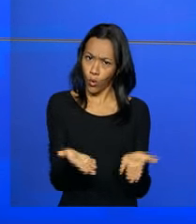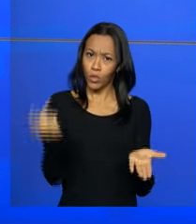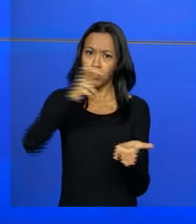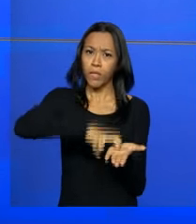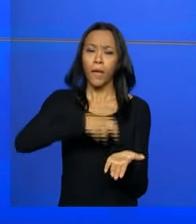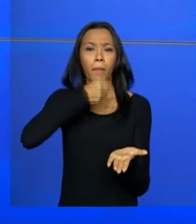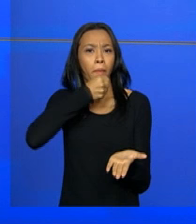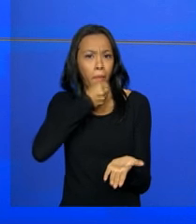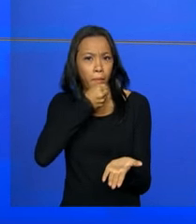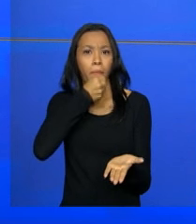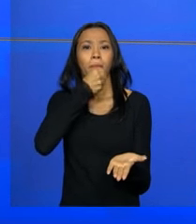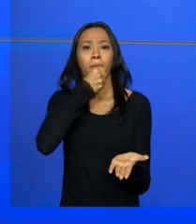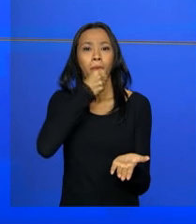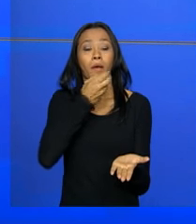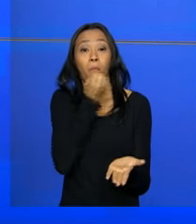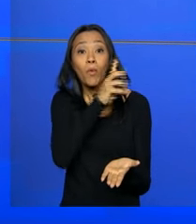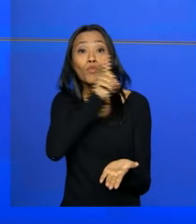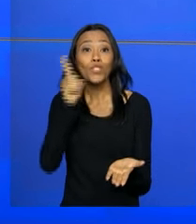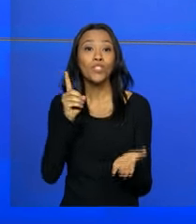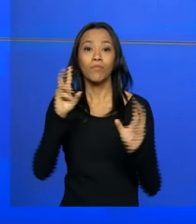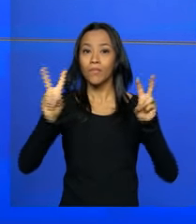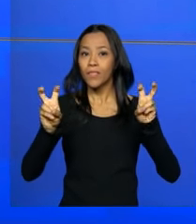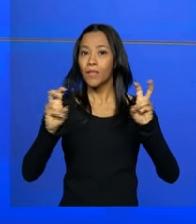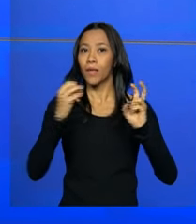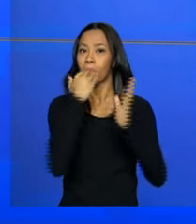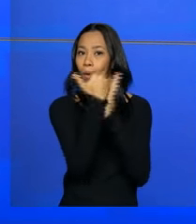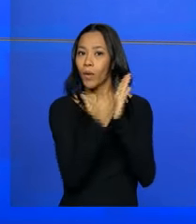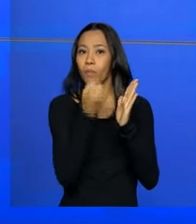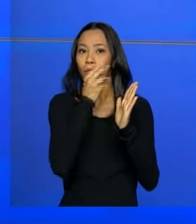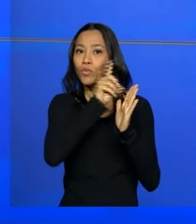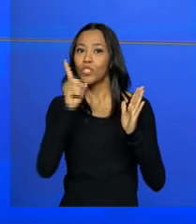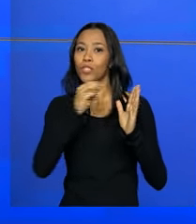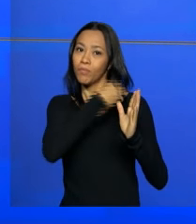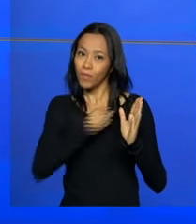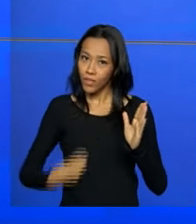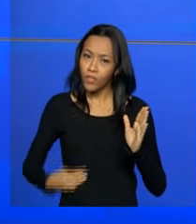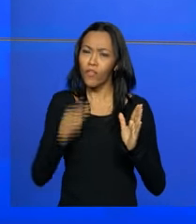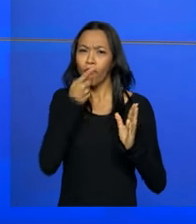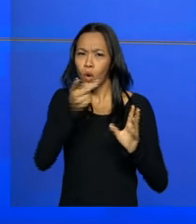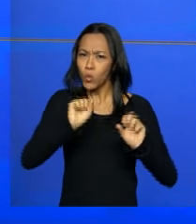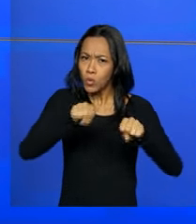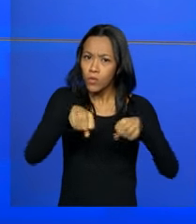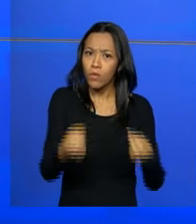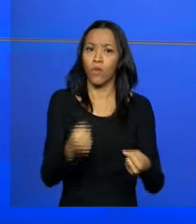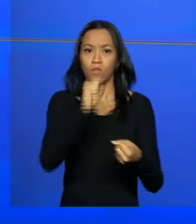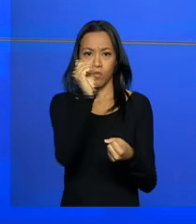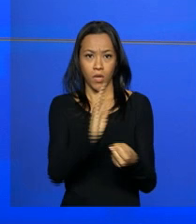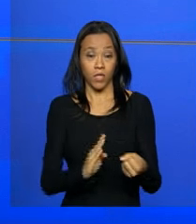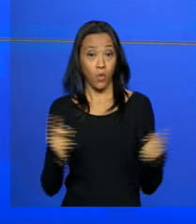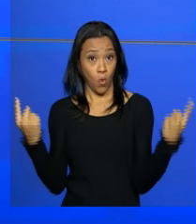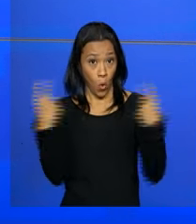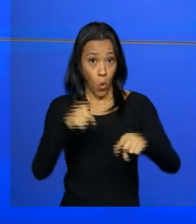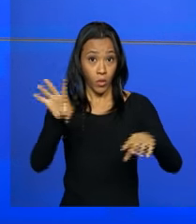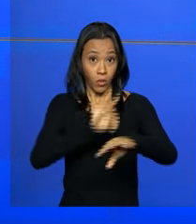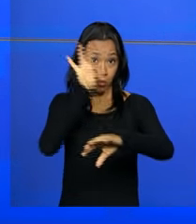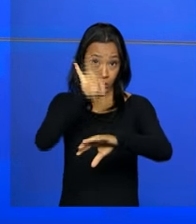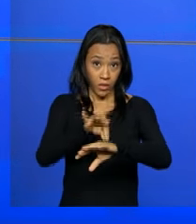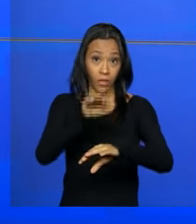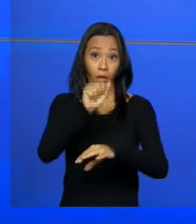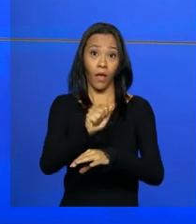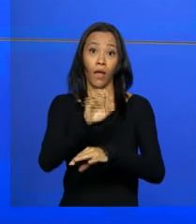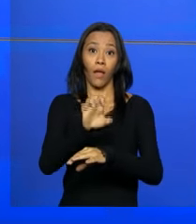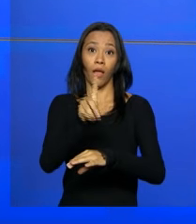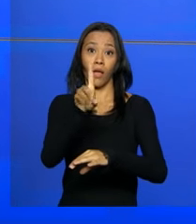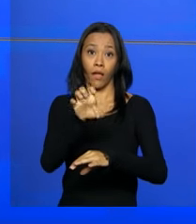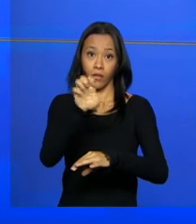NBR do programa Bom dia Ministro ele falou sobre os esforços e sobre a posição do Brasil no combate ao mosquito aeds